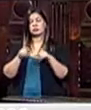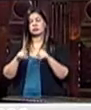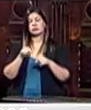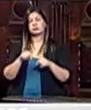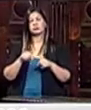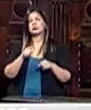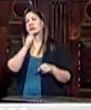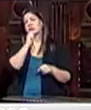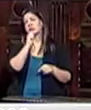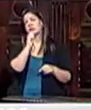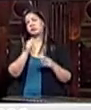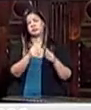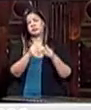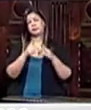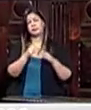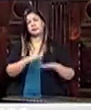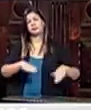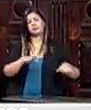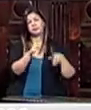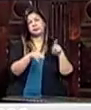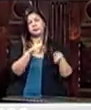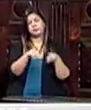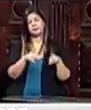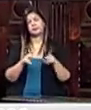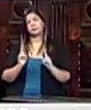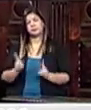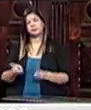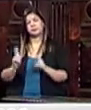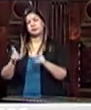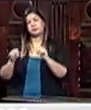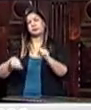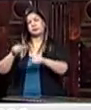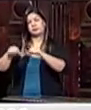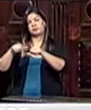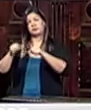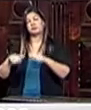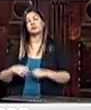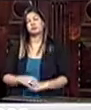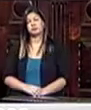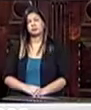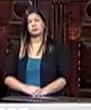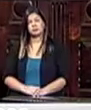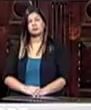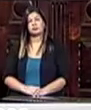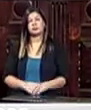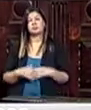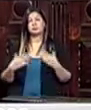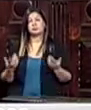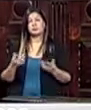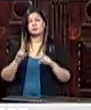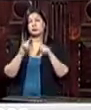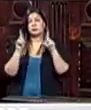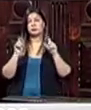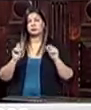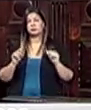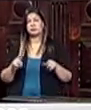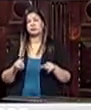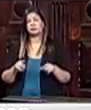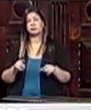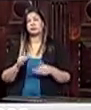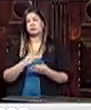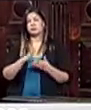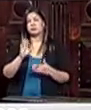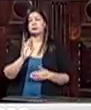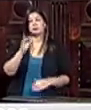legitimado, para dar continuidade às reformas liberais. A grande questão não é dizer fora